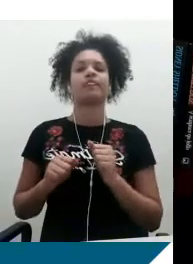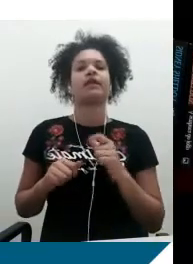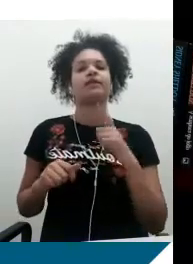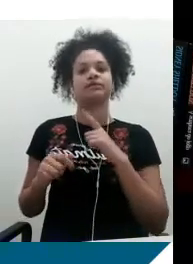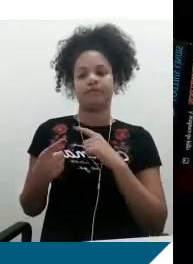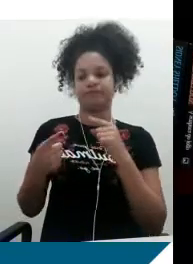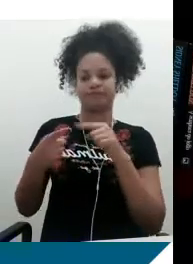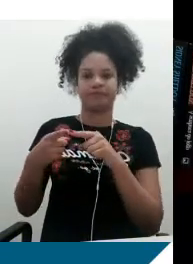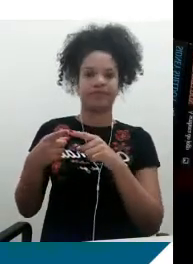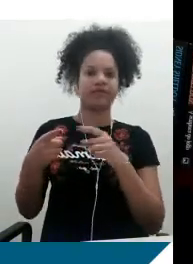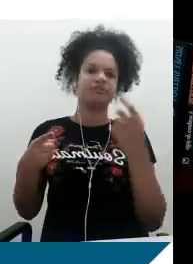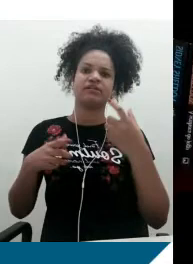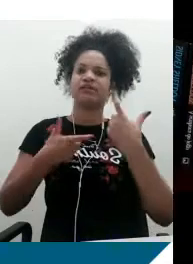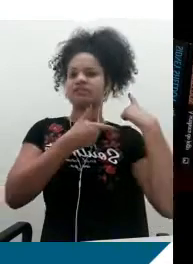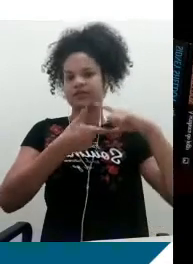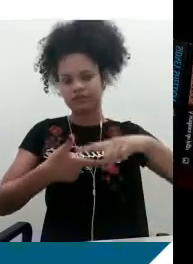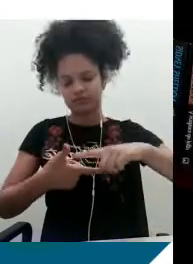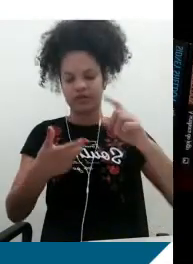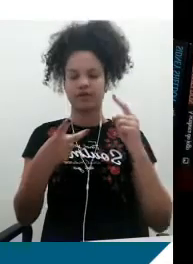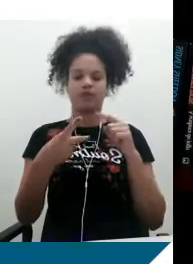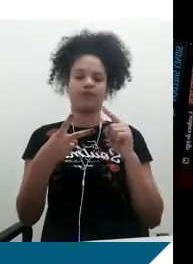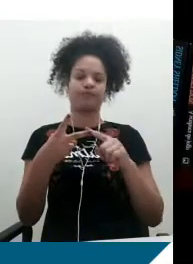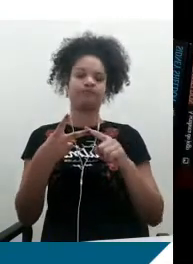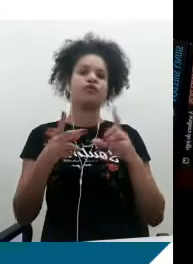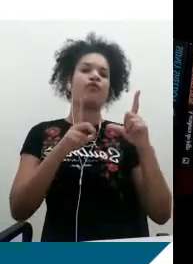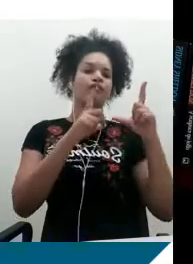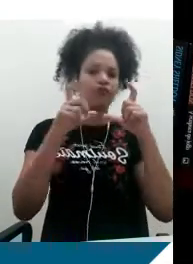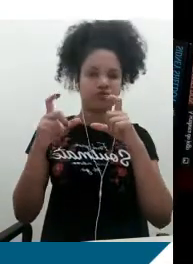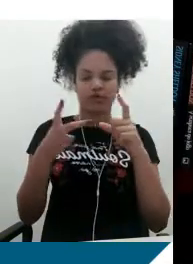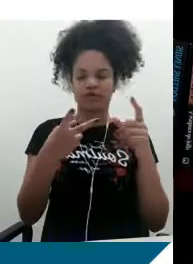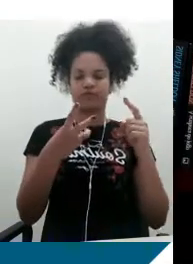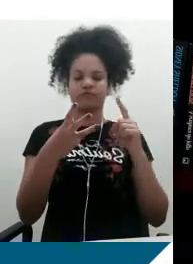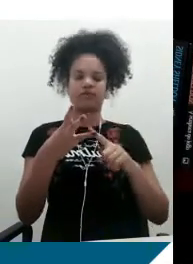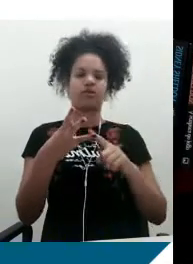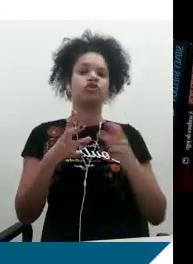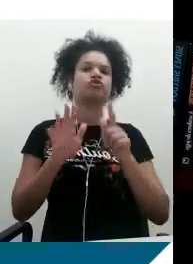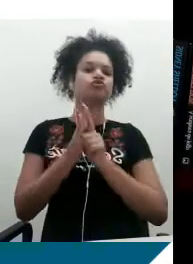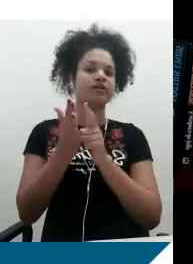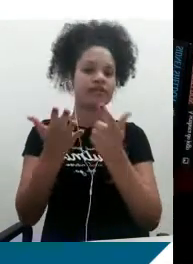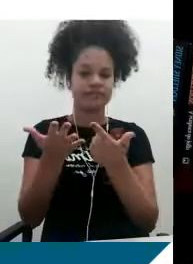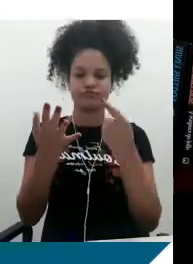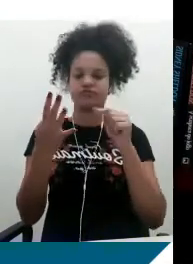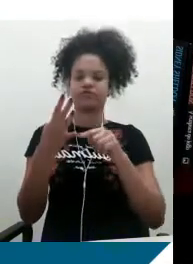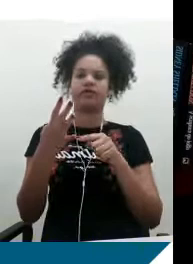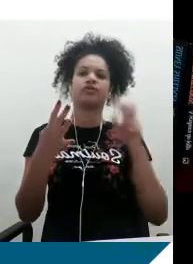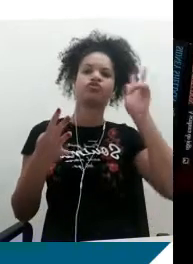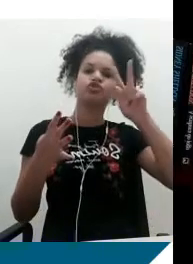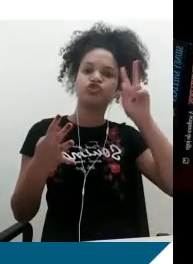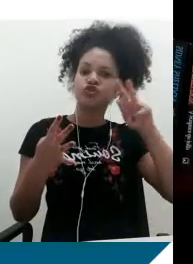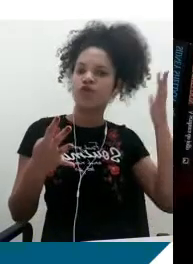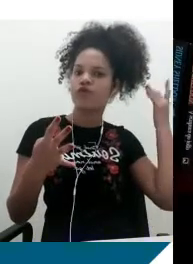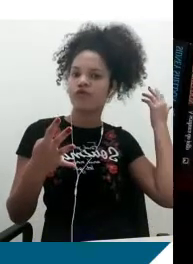apostila vocês vão encontrar a estratégia tradicional, a estratégia fotográfica, a estratégia jornalística,